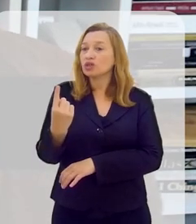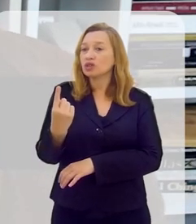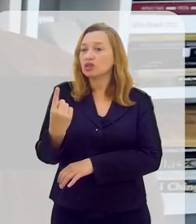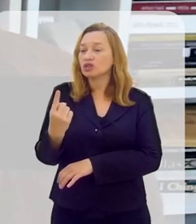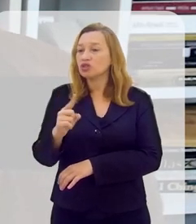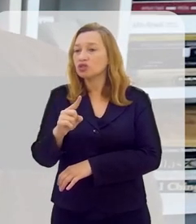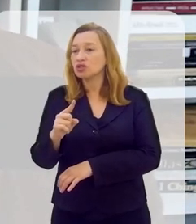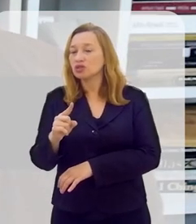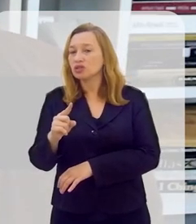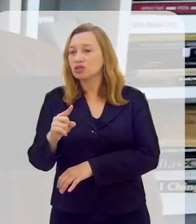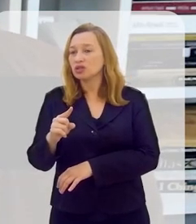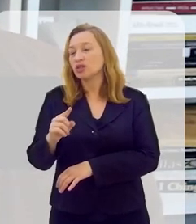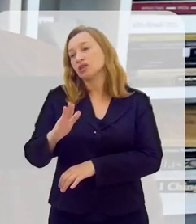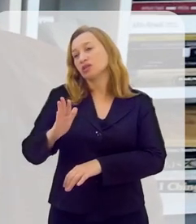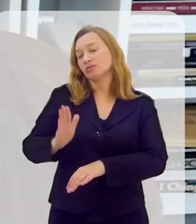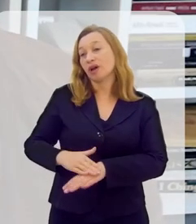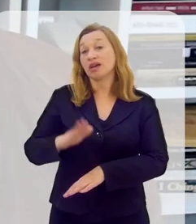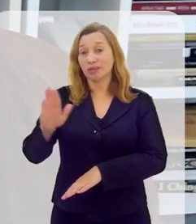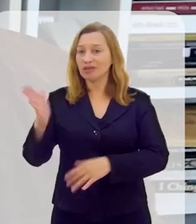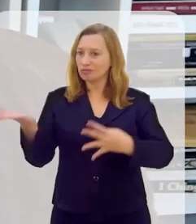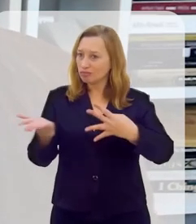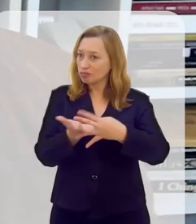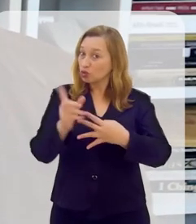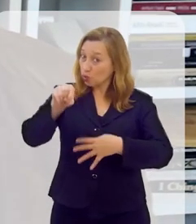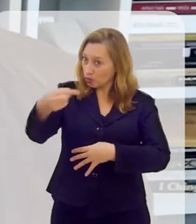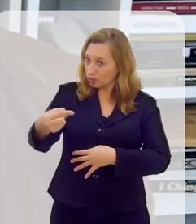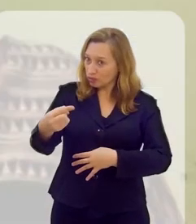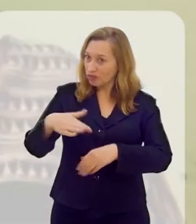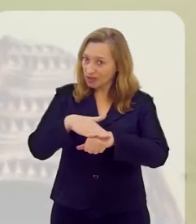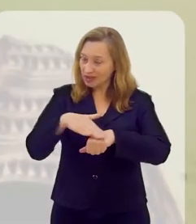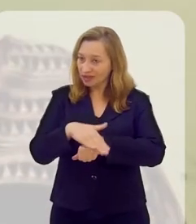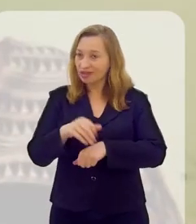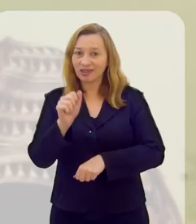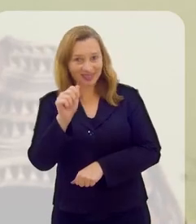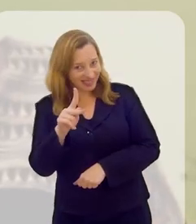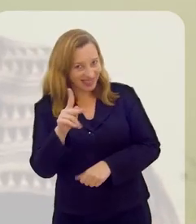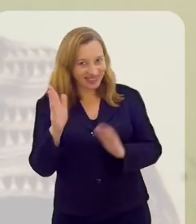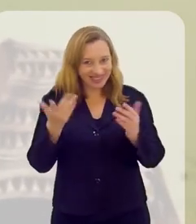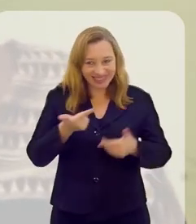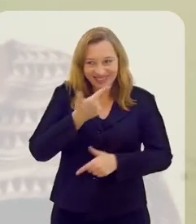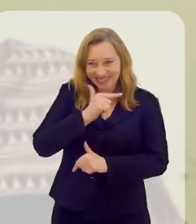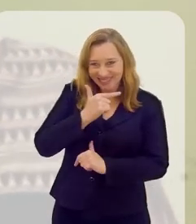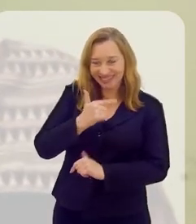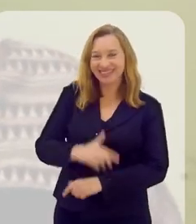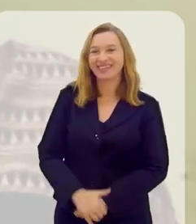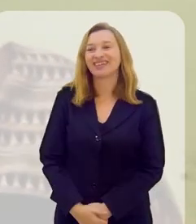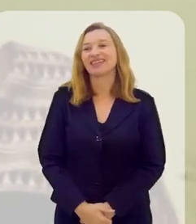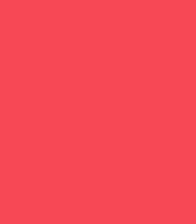alunos. Mas nós vamos ver isso no próximo bloco. Tá, ok.